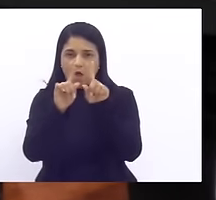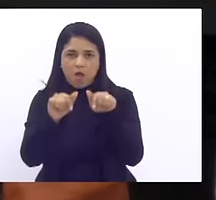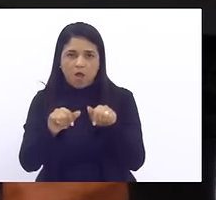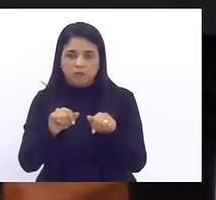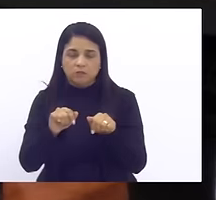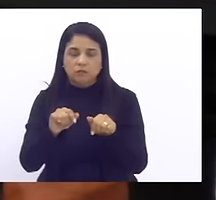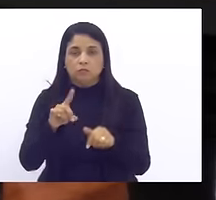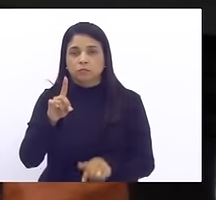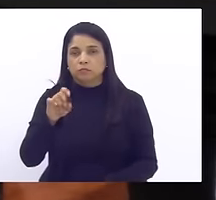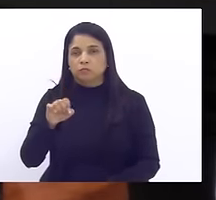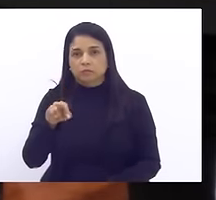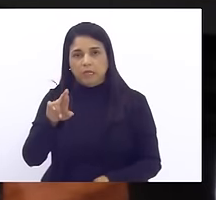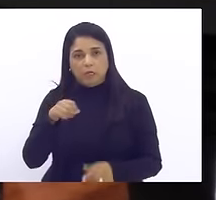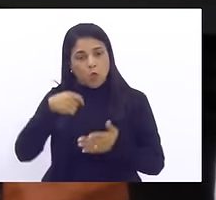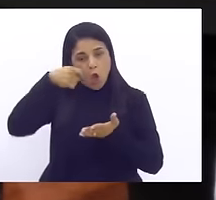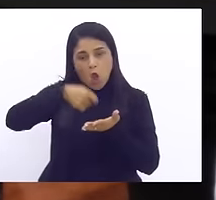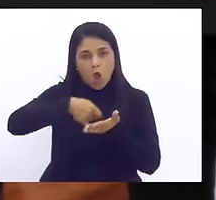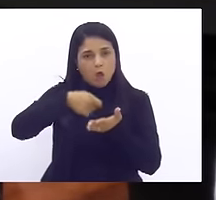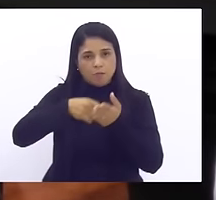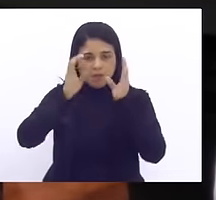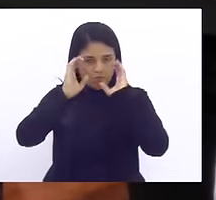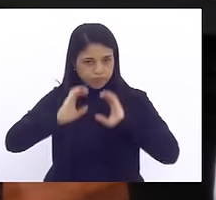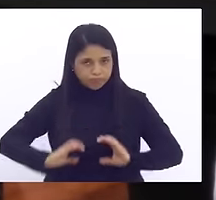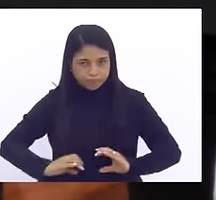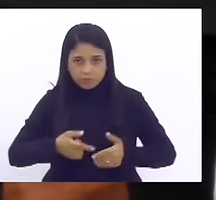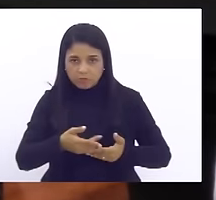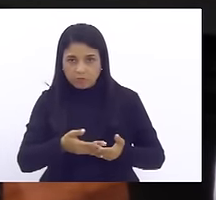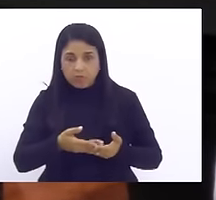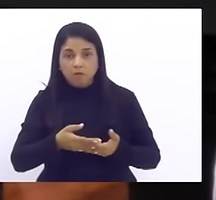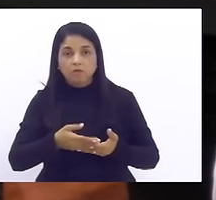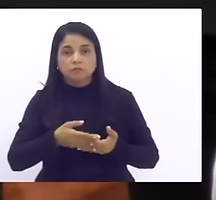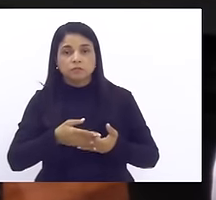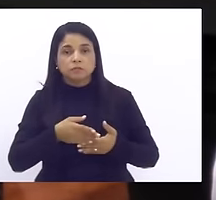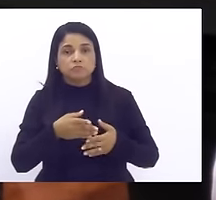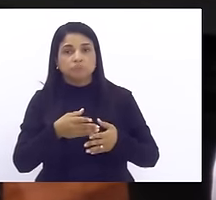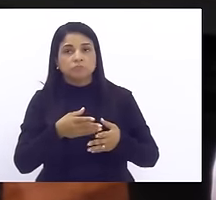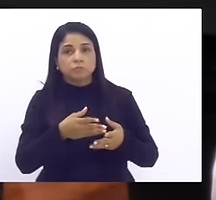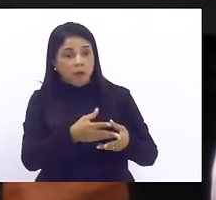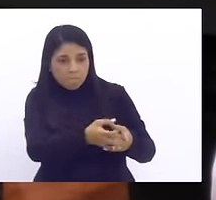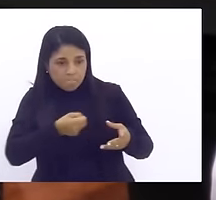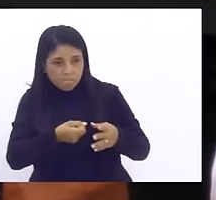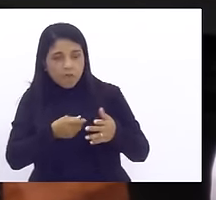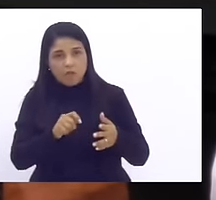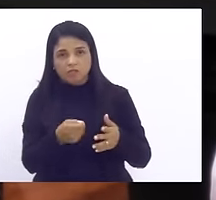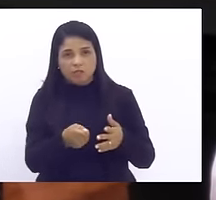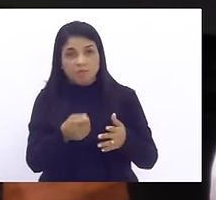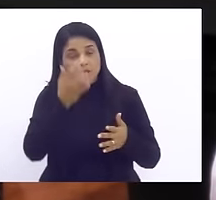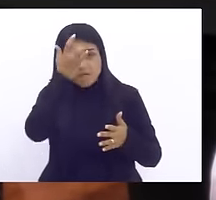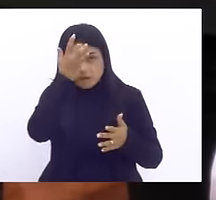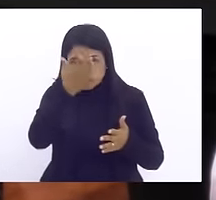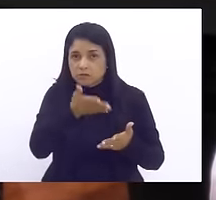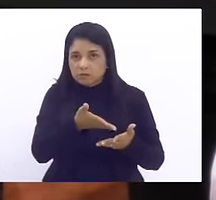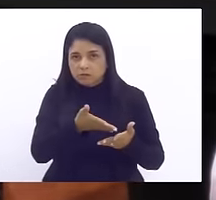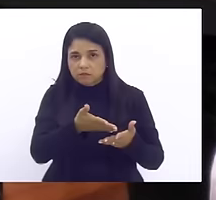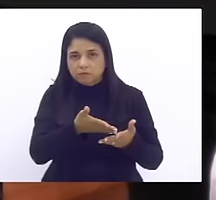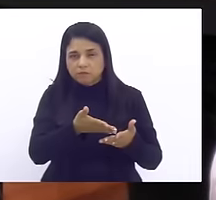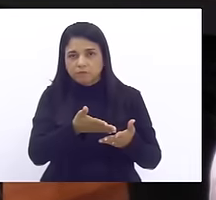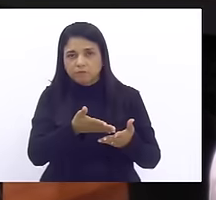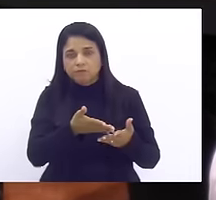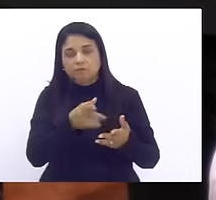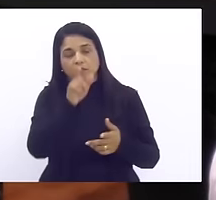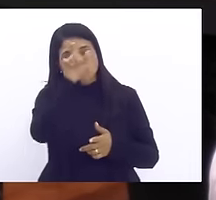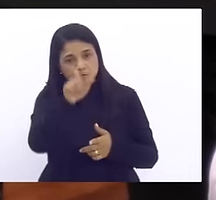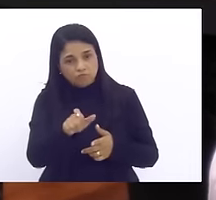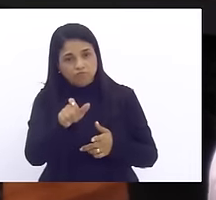obrigar a um proprietário se tiver no momento lá da apreensão é recolher a chave agora Isso facilita muito a questão da